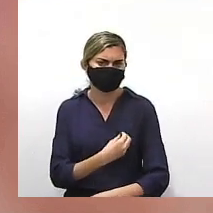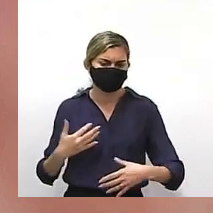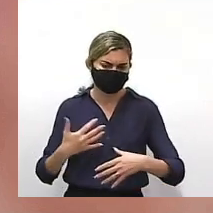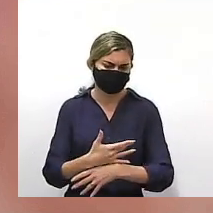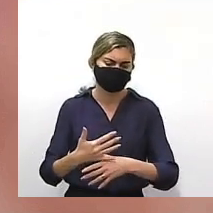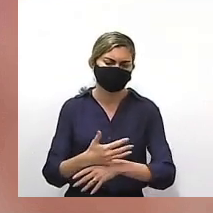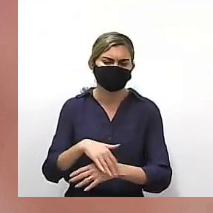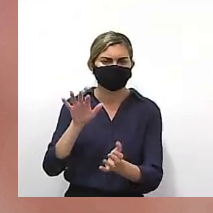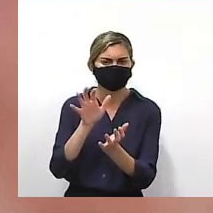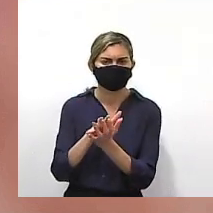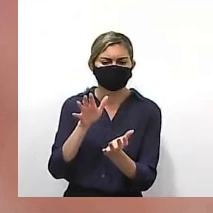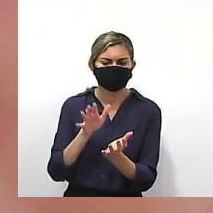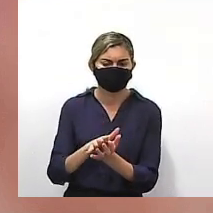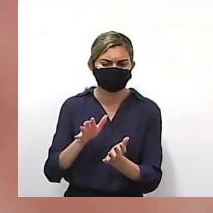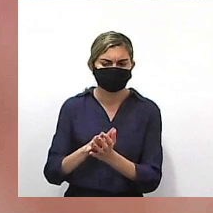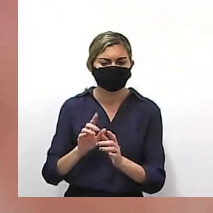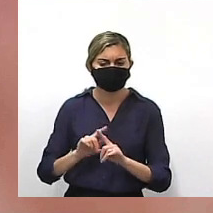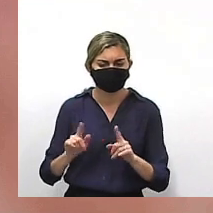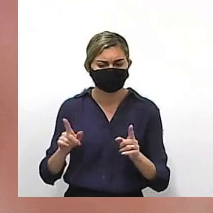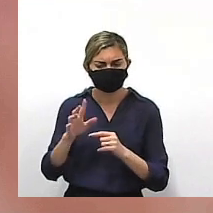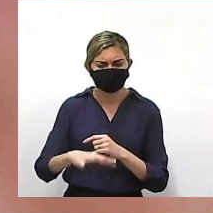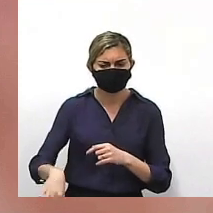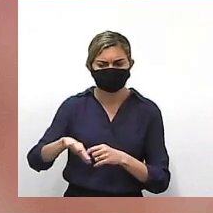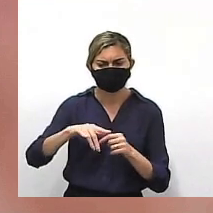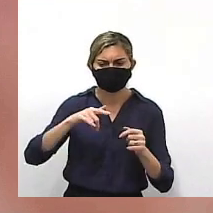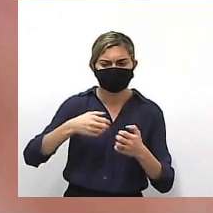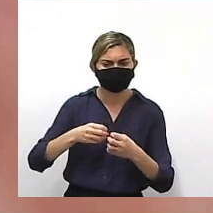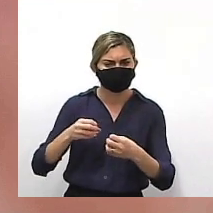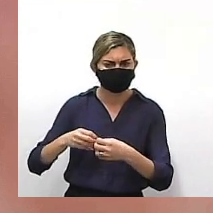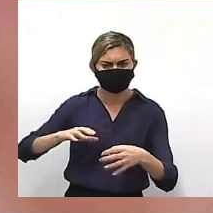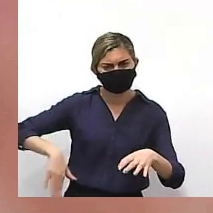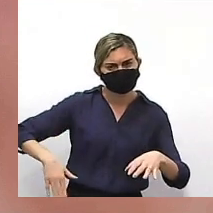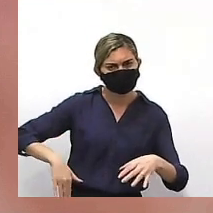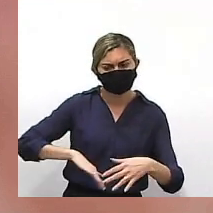do Recife por entre as marés de Ana.